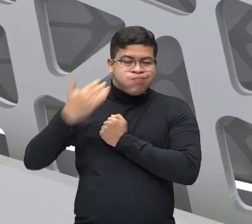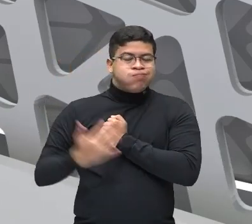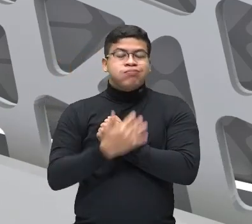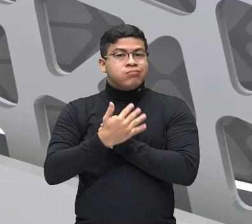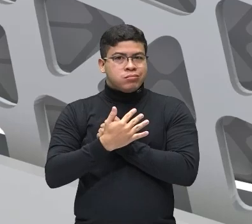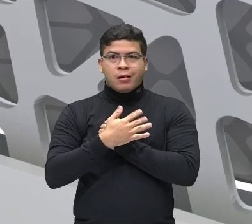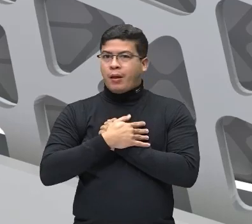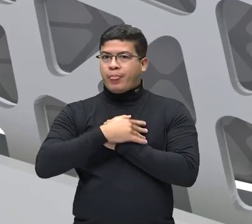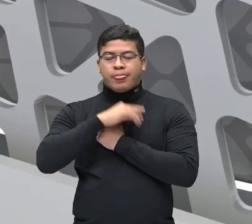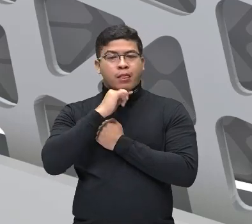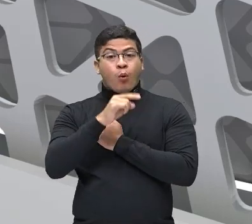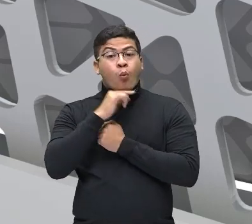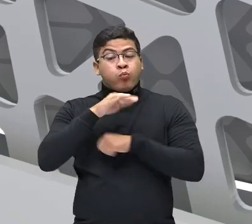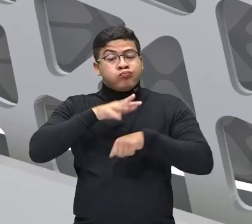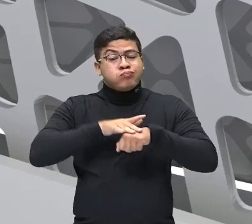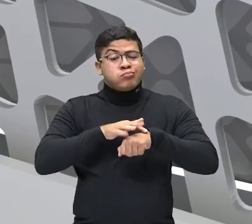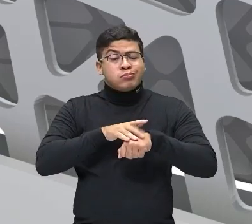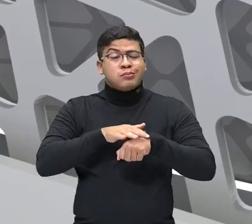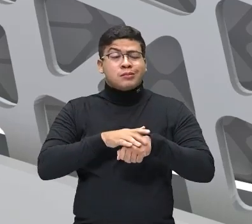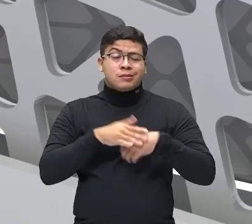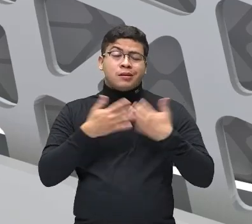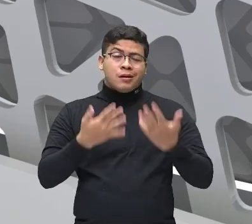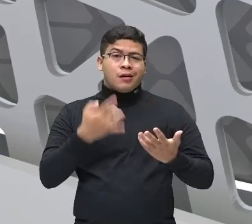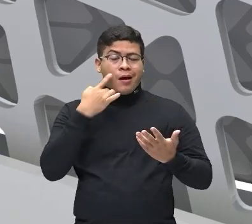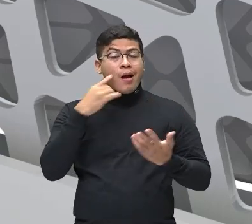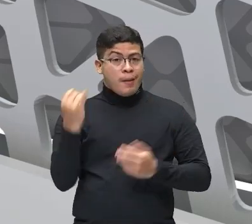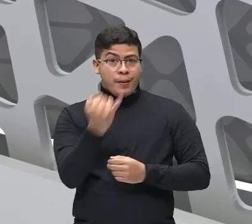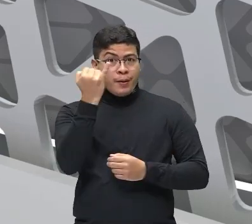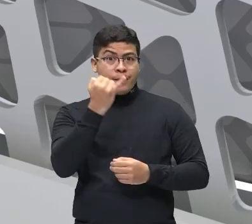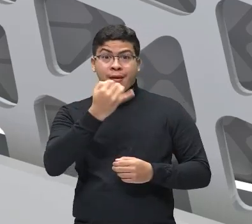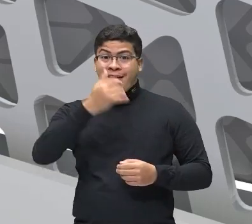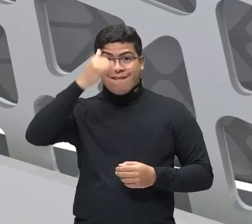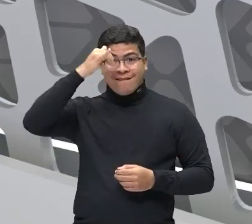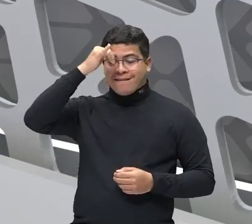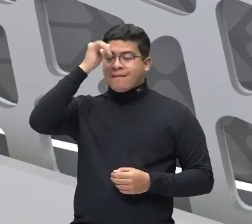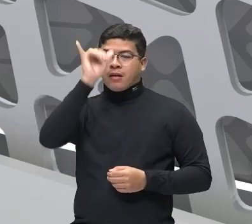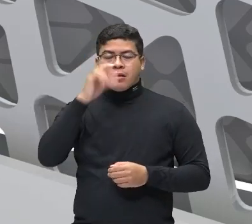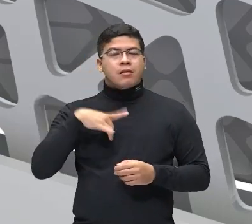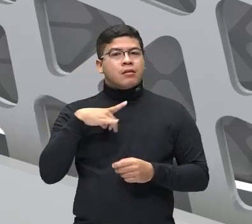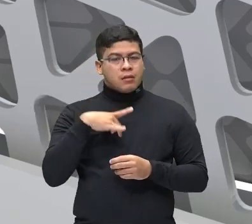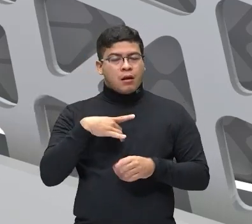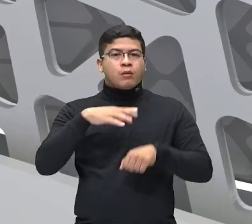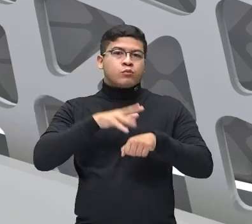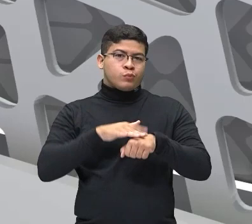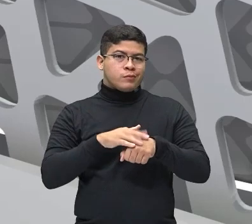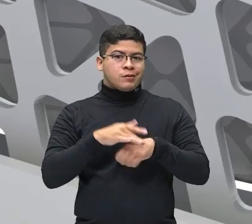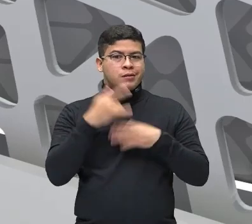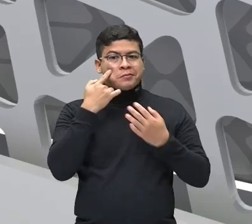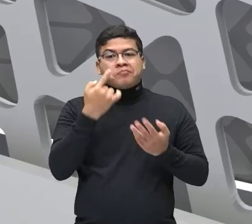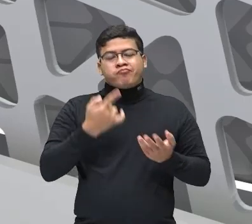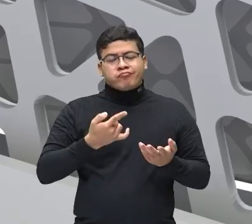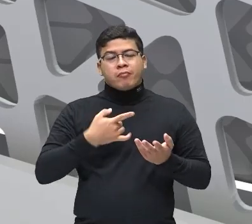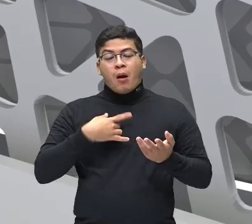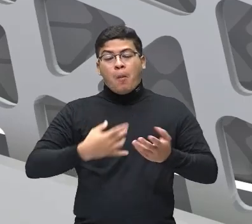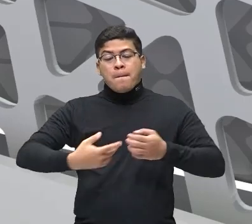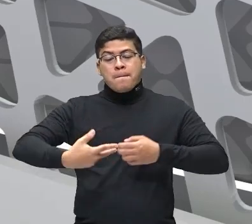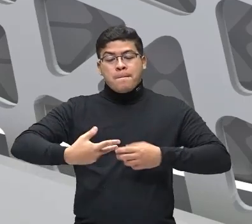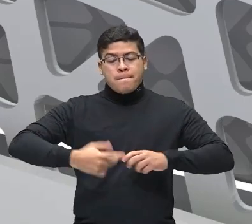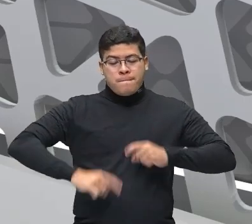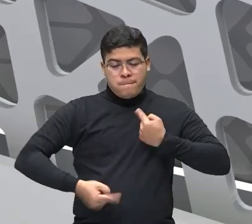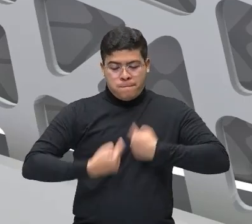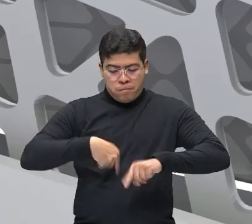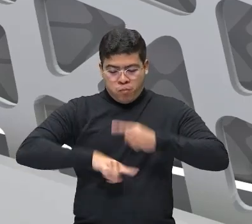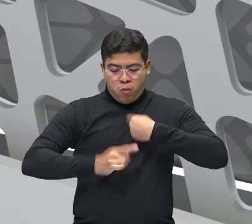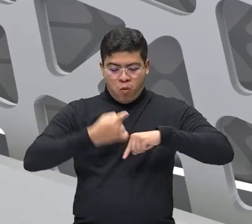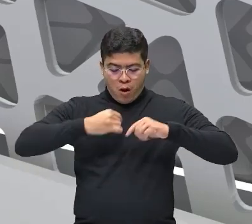ficar doente, A importância da vacinação é justamente aumentar a nossa imunidade, produzir anticorpos para quando